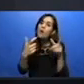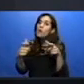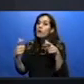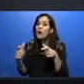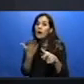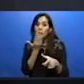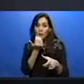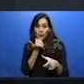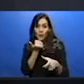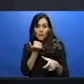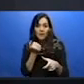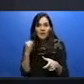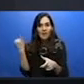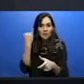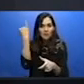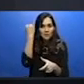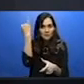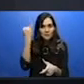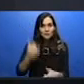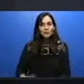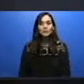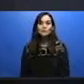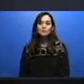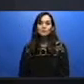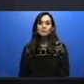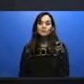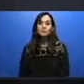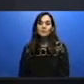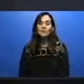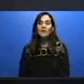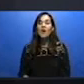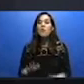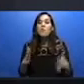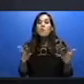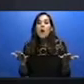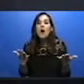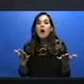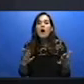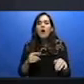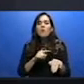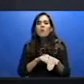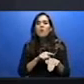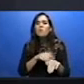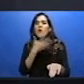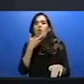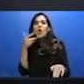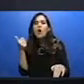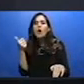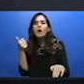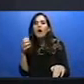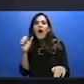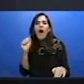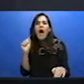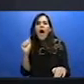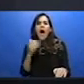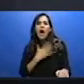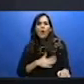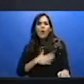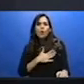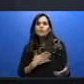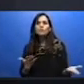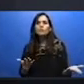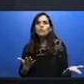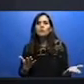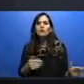nós temos que pode ser interessante. Qual a melhor época do ano também para visitar? Se for para pegar a Festa do Peão, tem que ser no